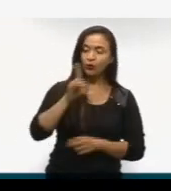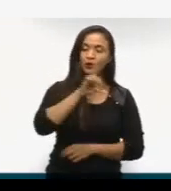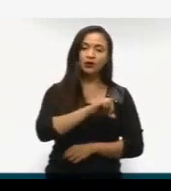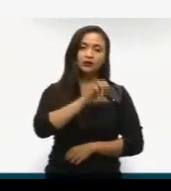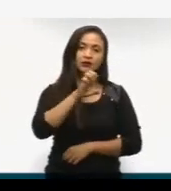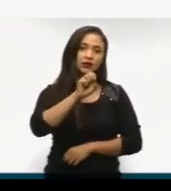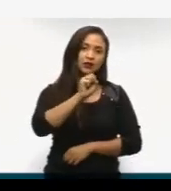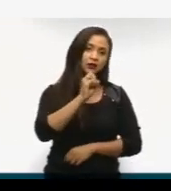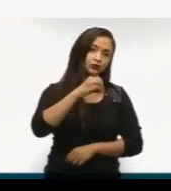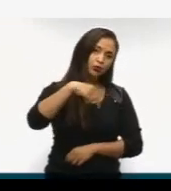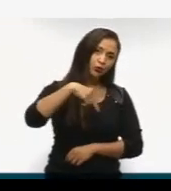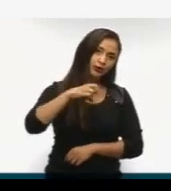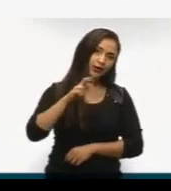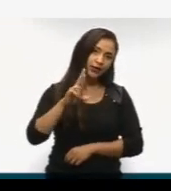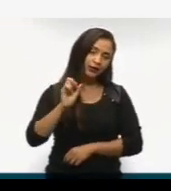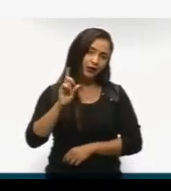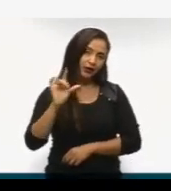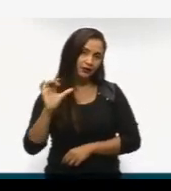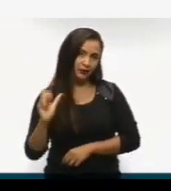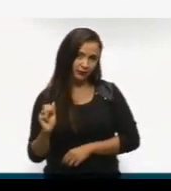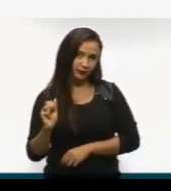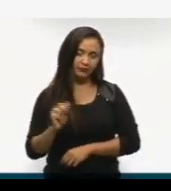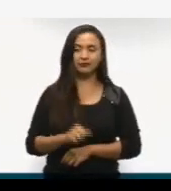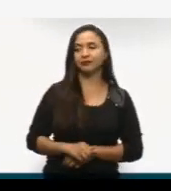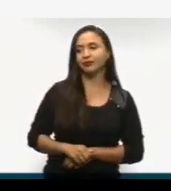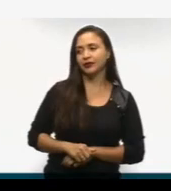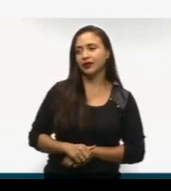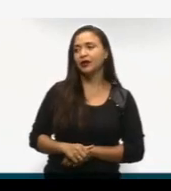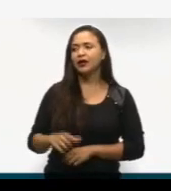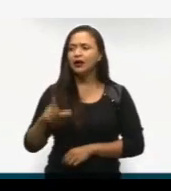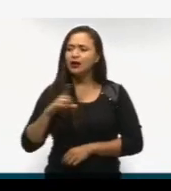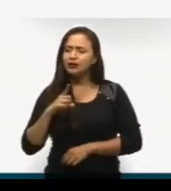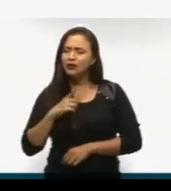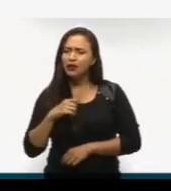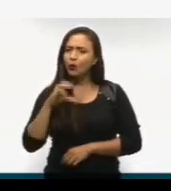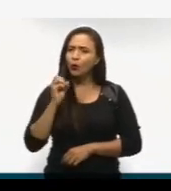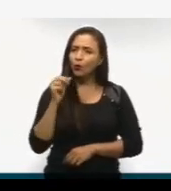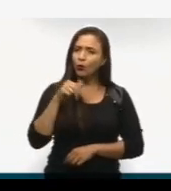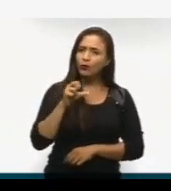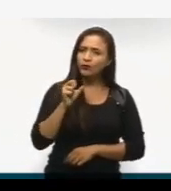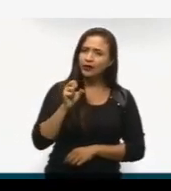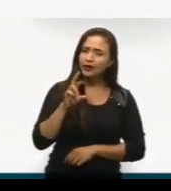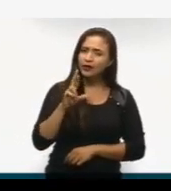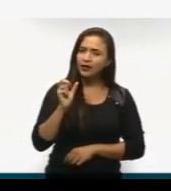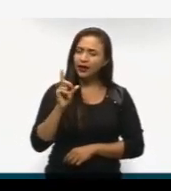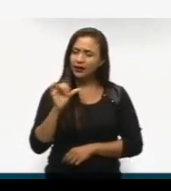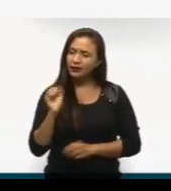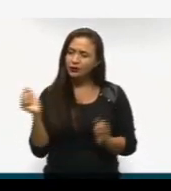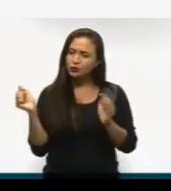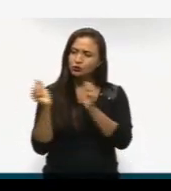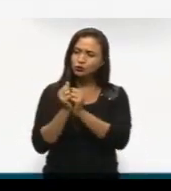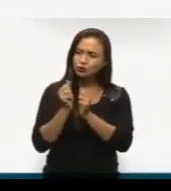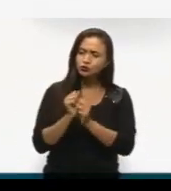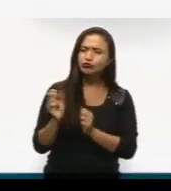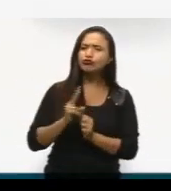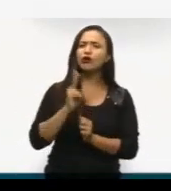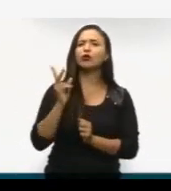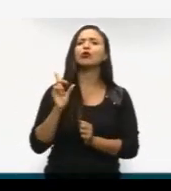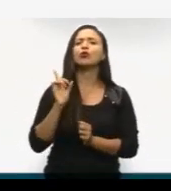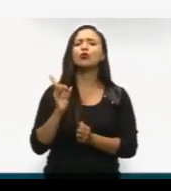tá? A onerada vai estar incluso nela alguns valores com encargos